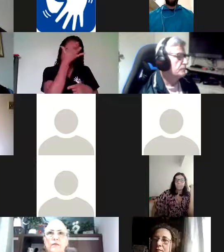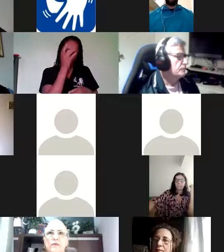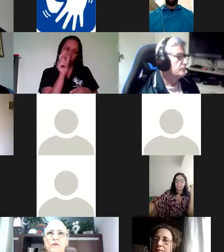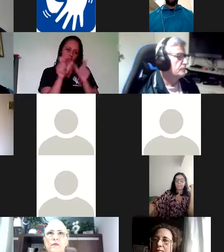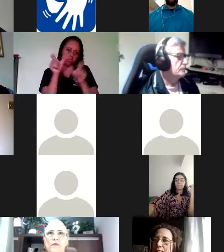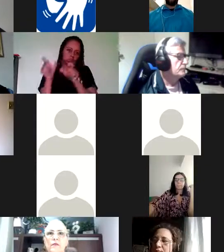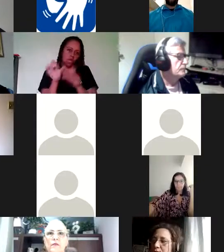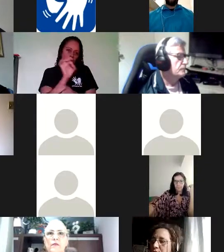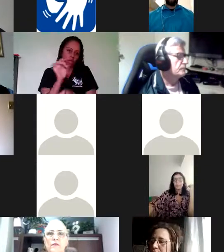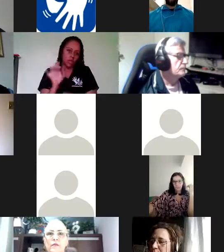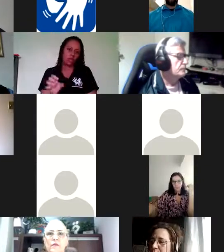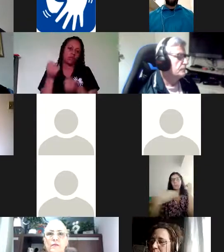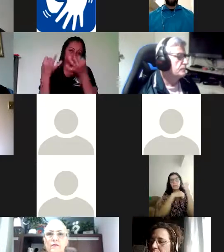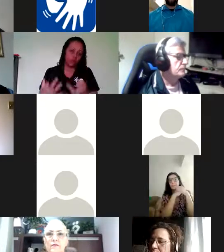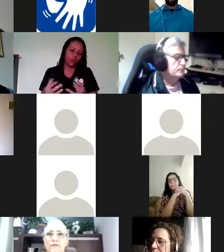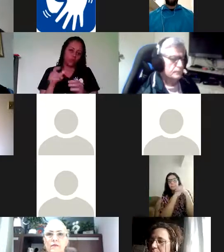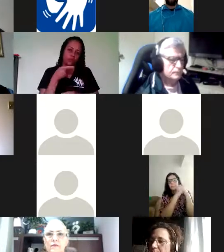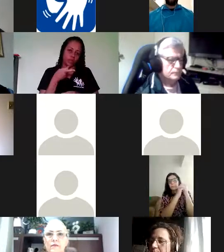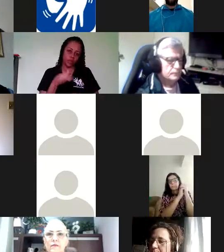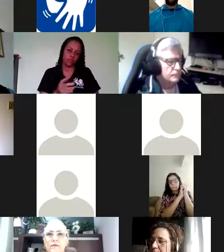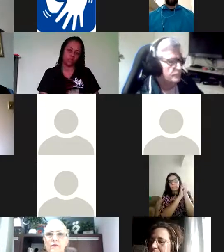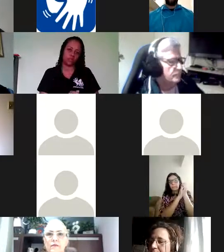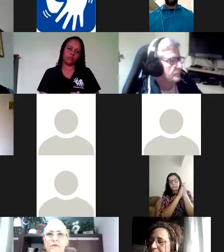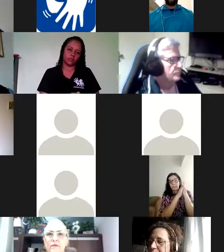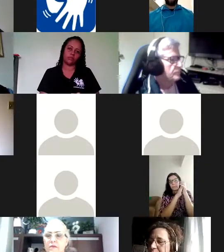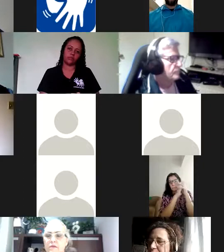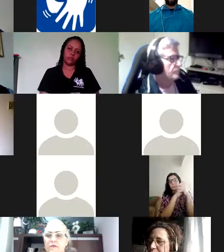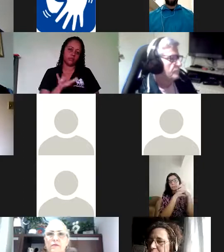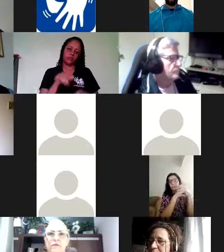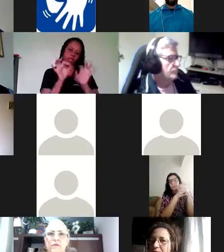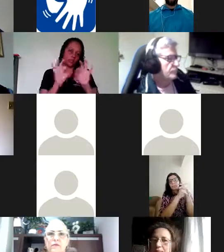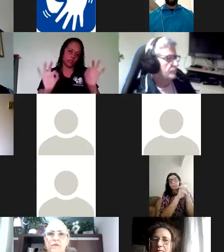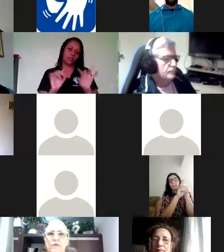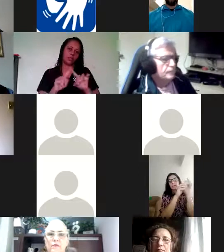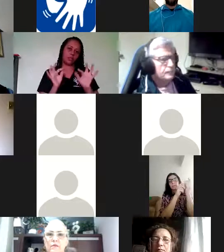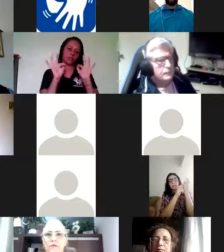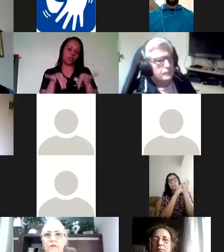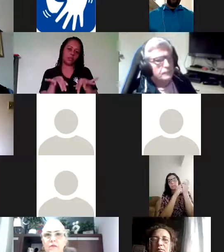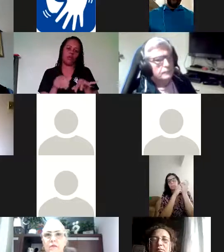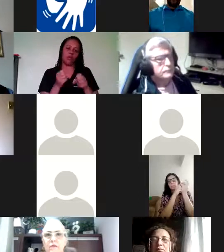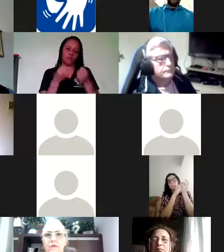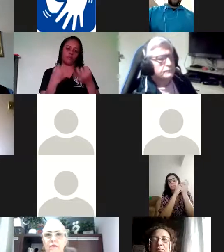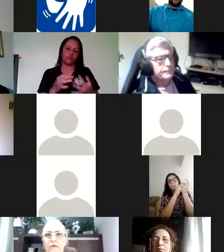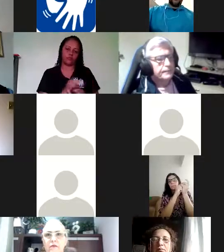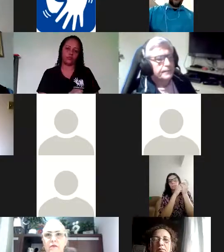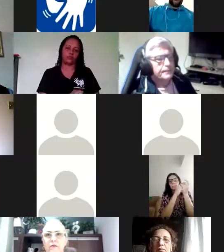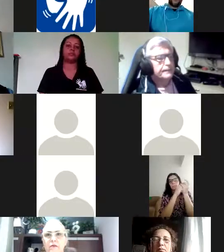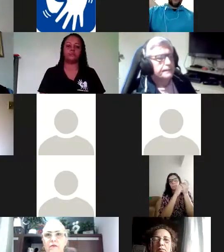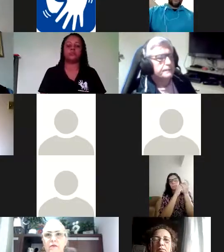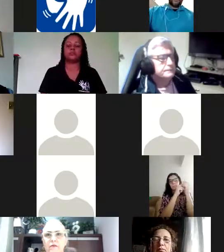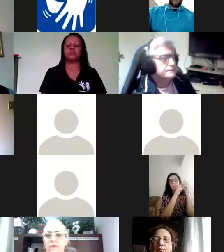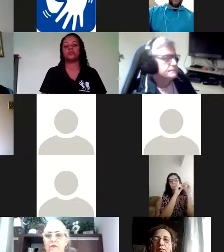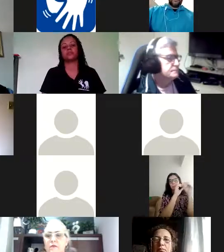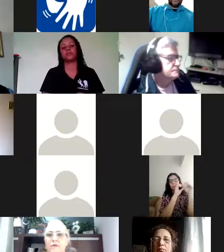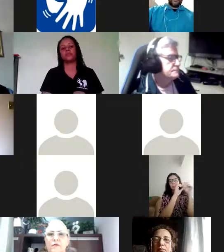né, tá? É uma coisa muito simples, mas eu acho que mais ao final, tá bom, Eunice? Tá joia. Bom, então